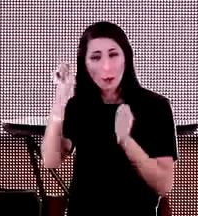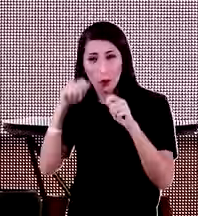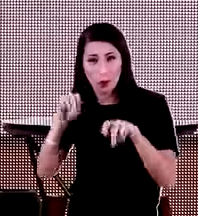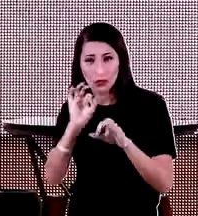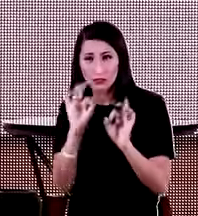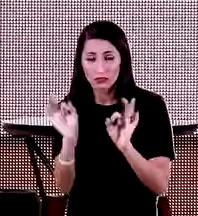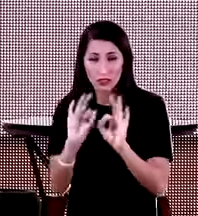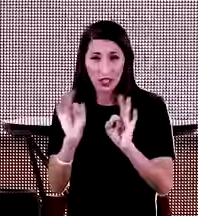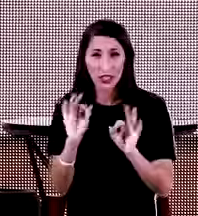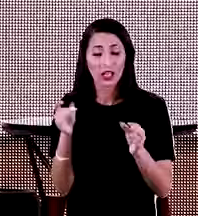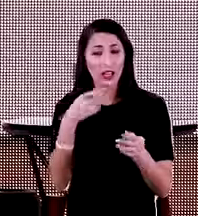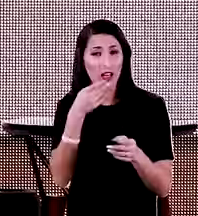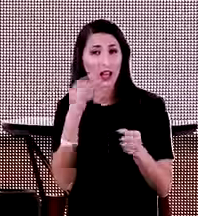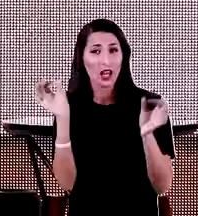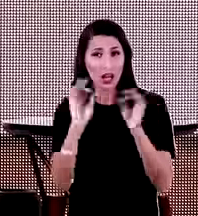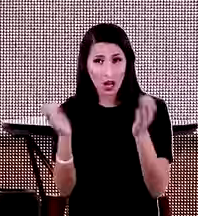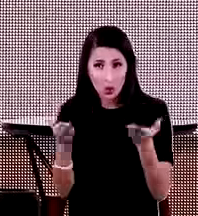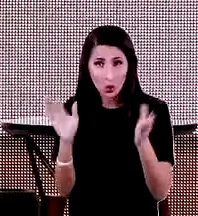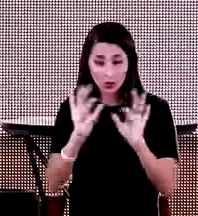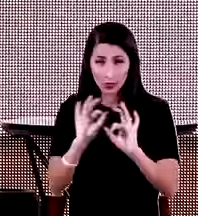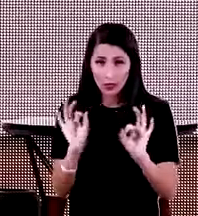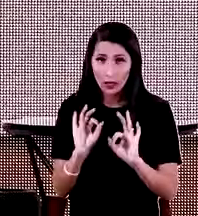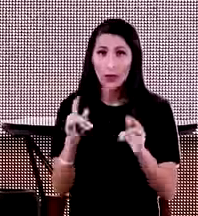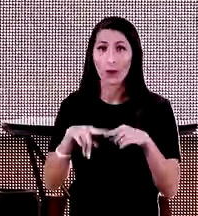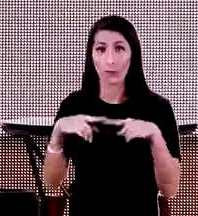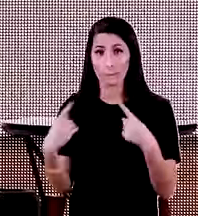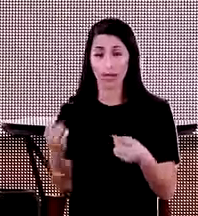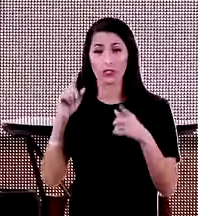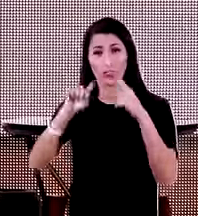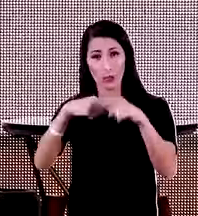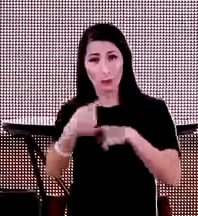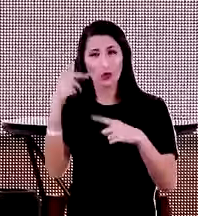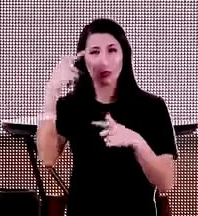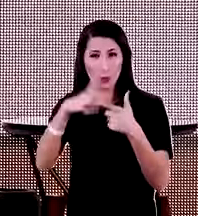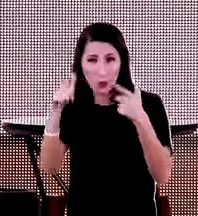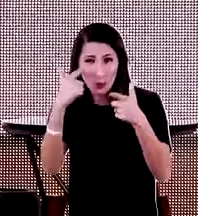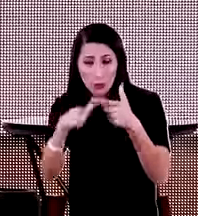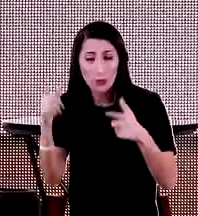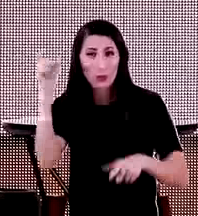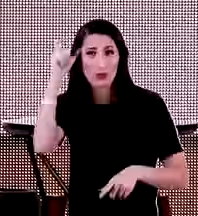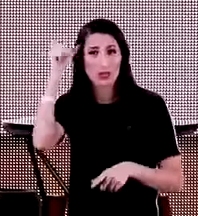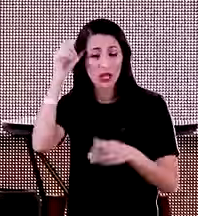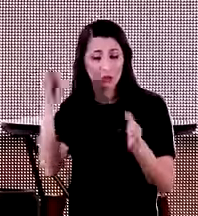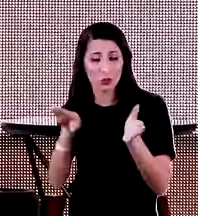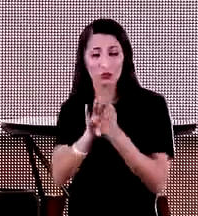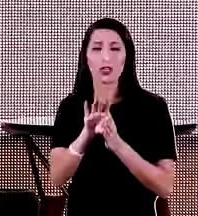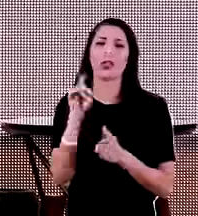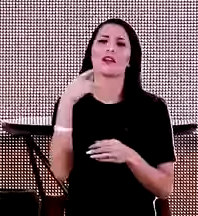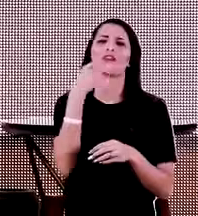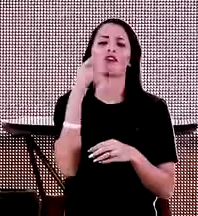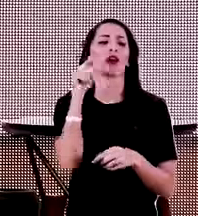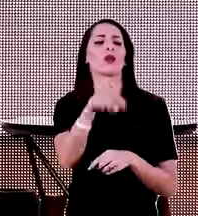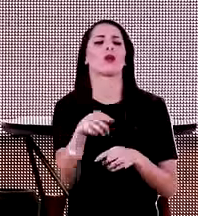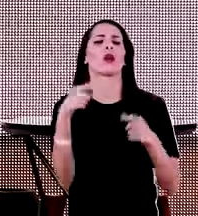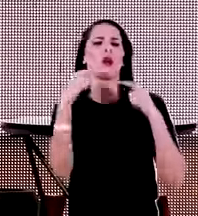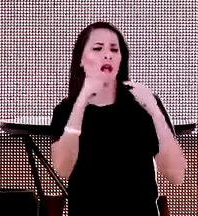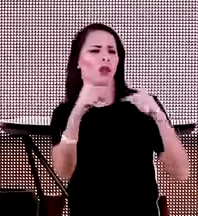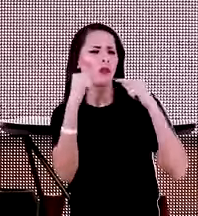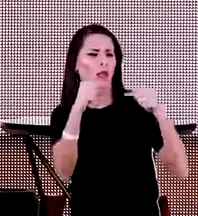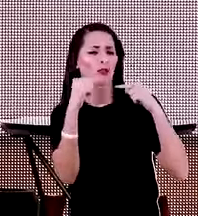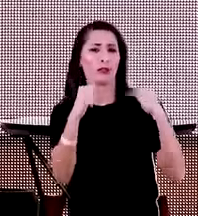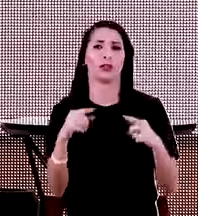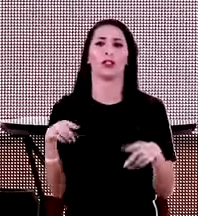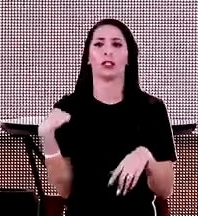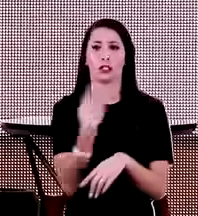fala? Parece que ele fica só esperando a gente sofrer. Quando a gente sofre, ele chega para jogar acusação na nossa mente. E